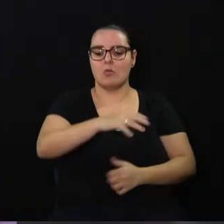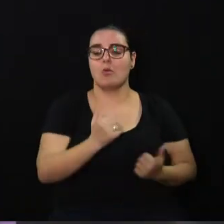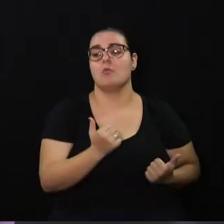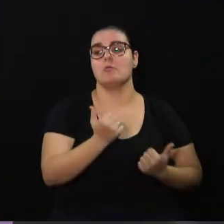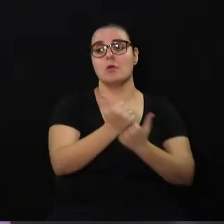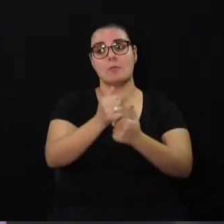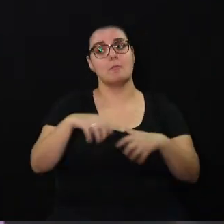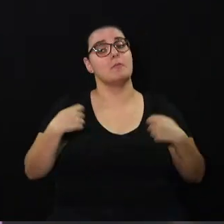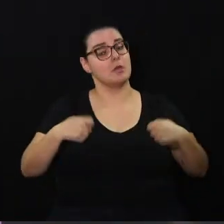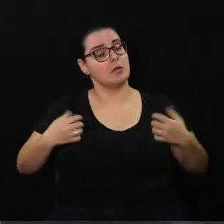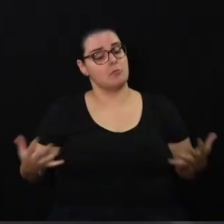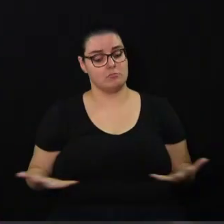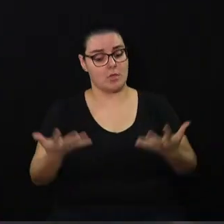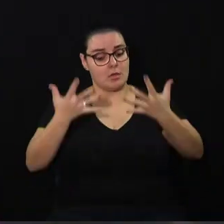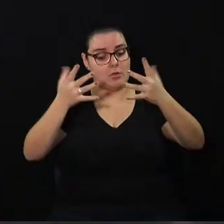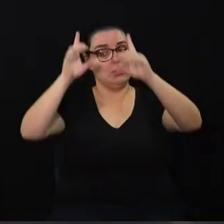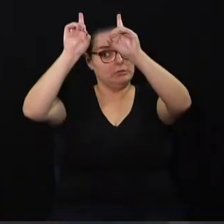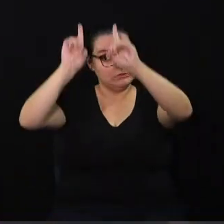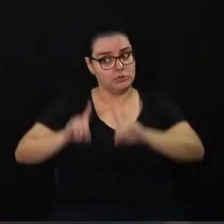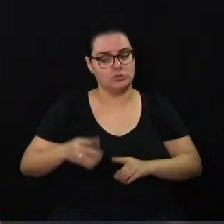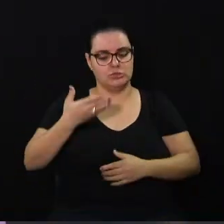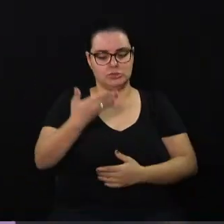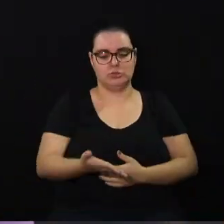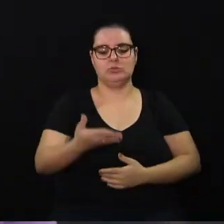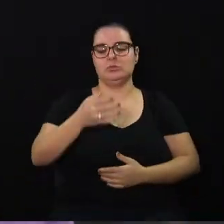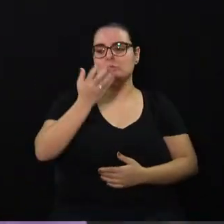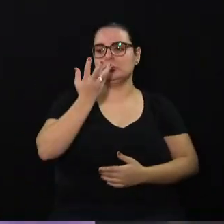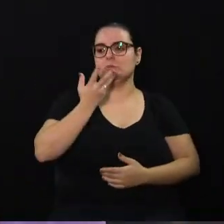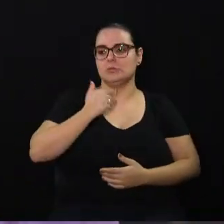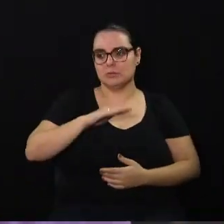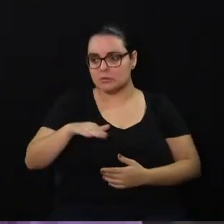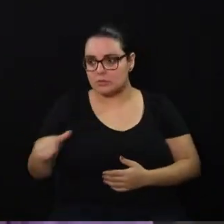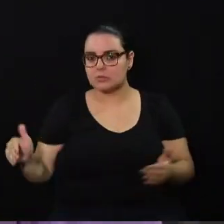efetivar o direito dessas crianças